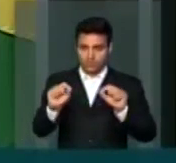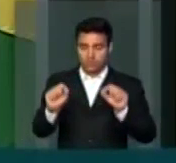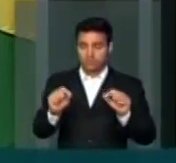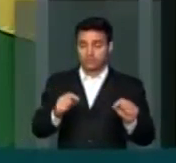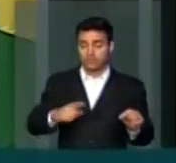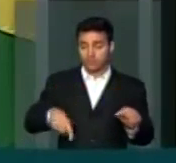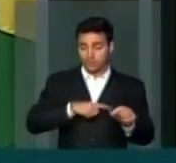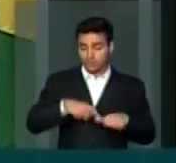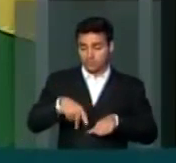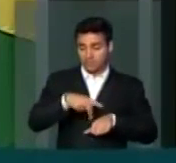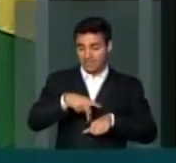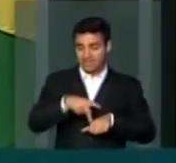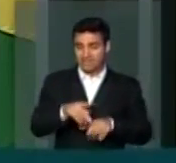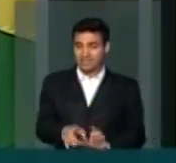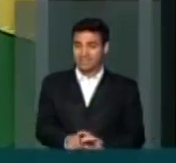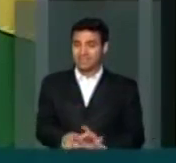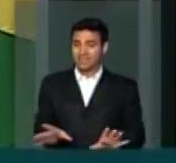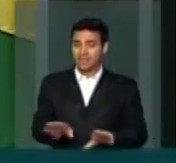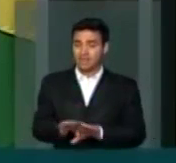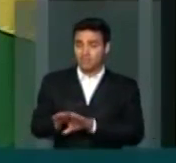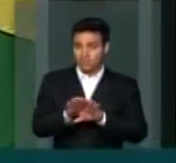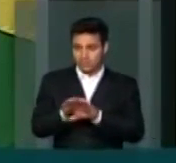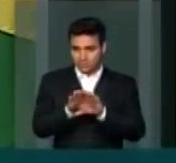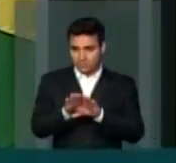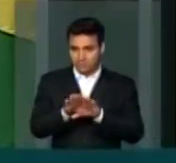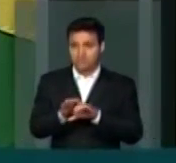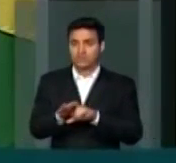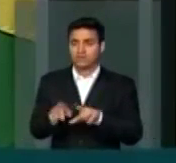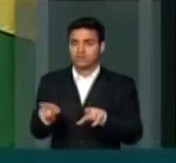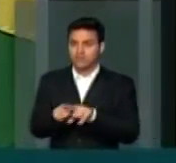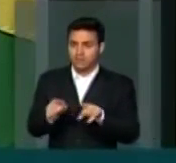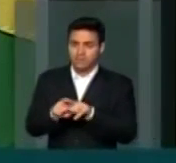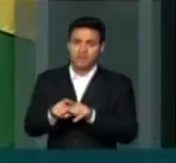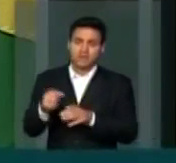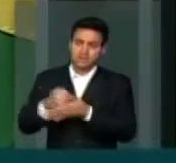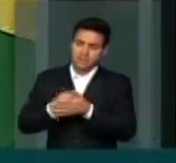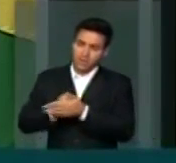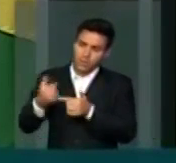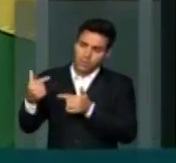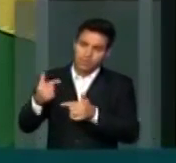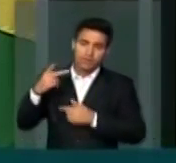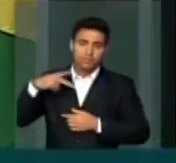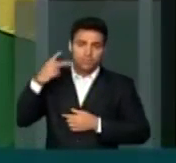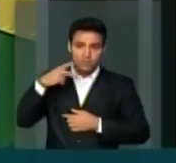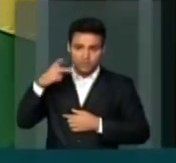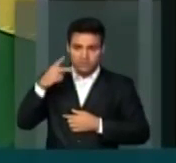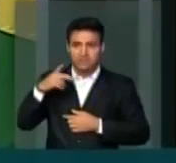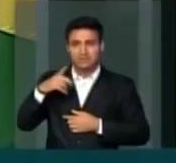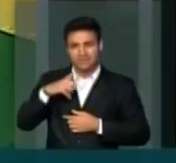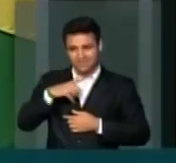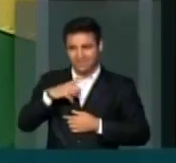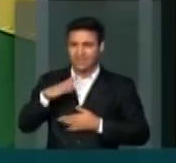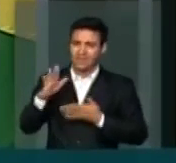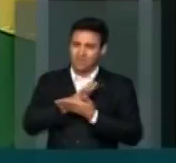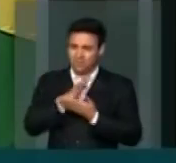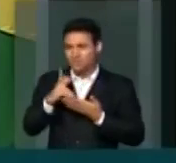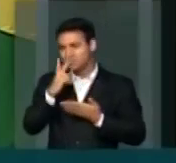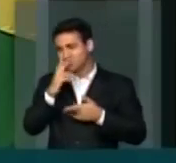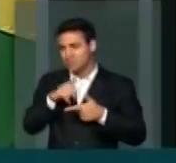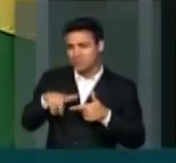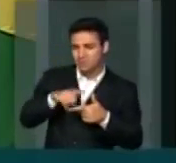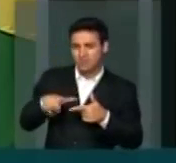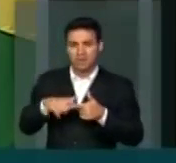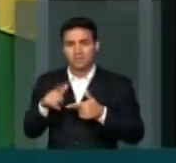nossa democracia com o imobilismo político que compromete dinâmica institucional e trava o trem das